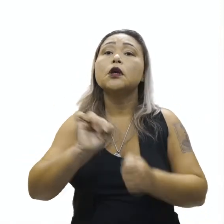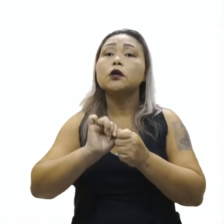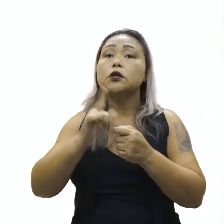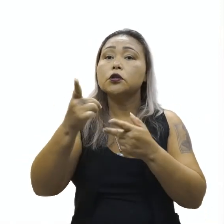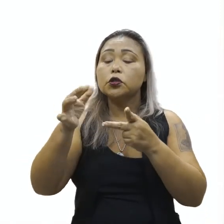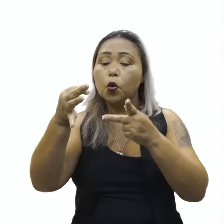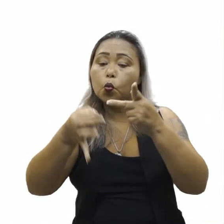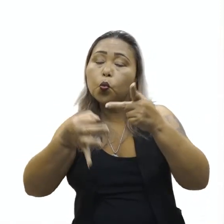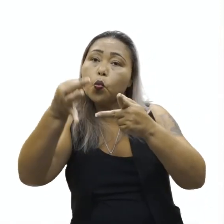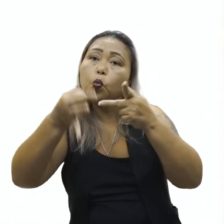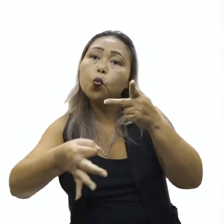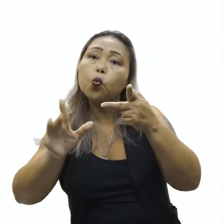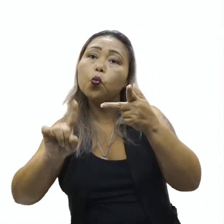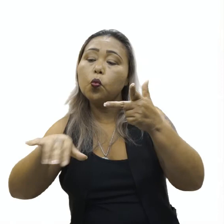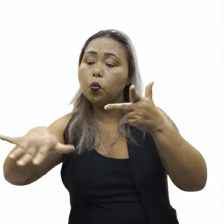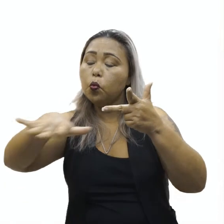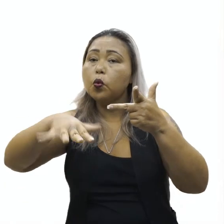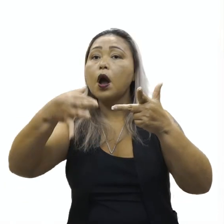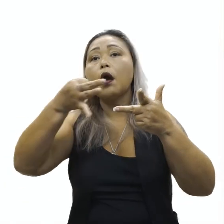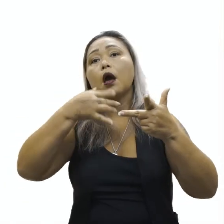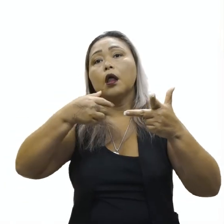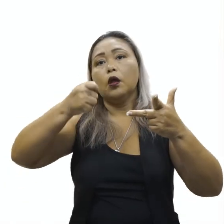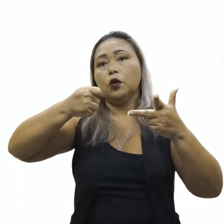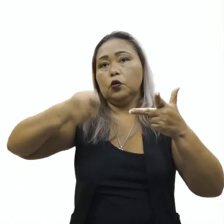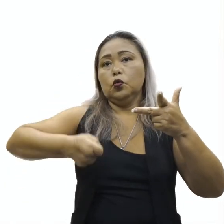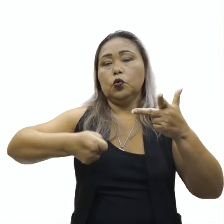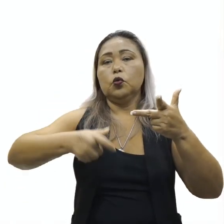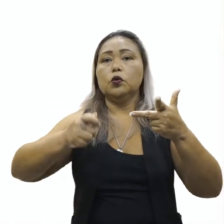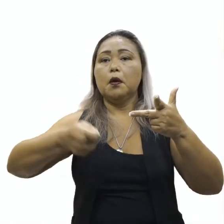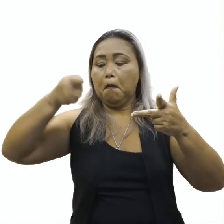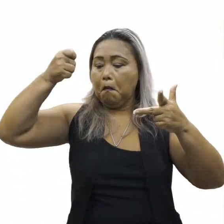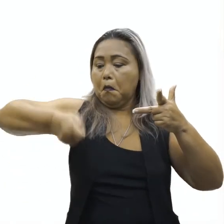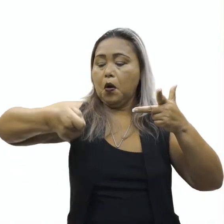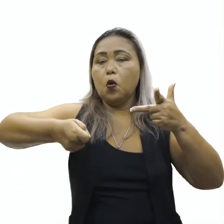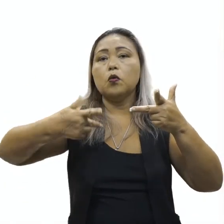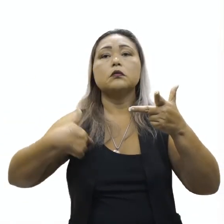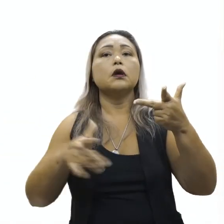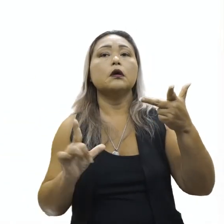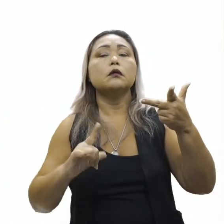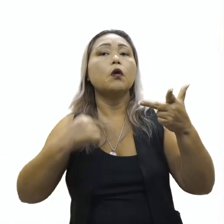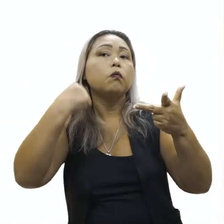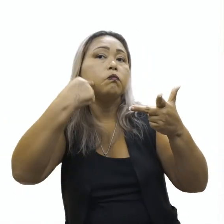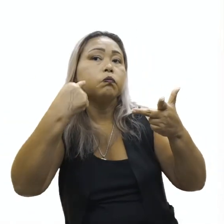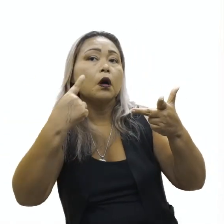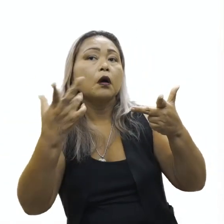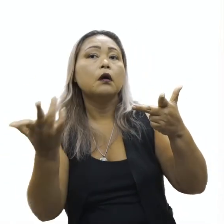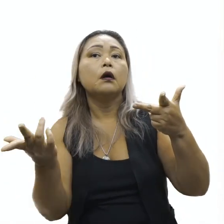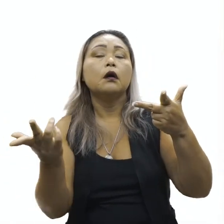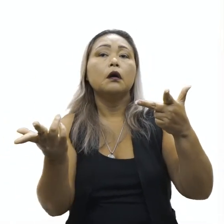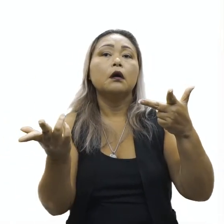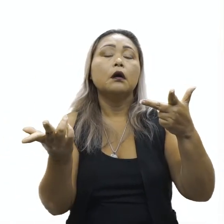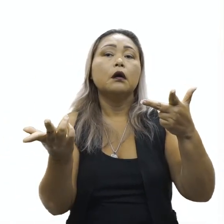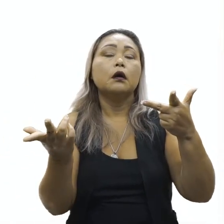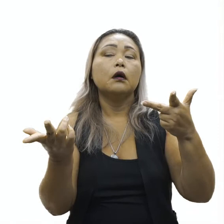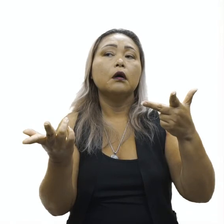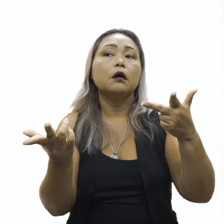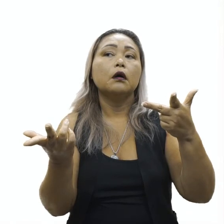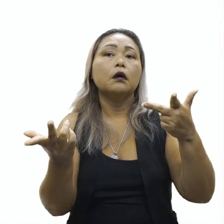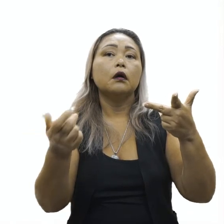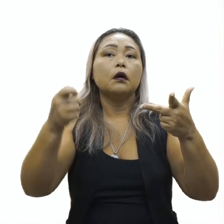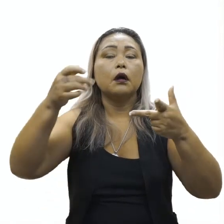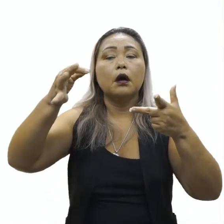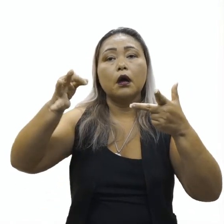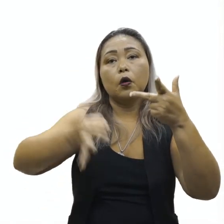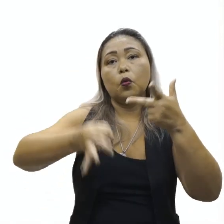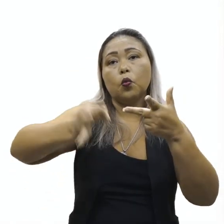o poder exercido pelos juízes, promotores, né, legisladores. Aliás, o legislador não, os juízes julgam as leis que